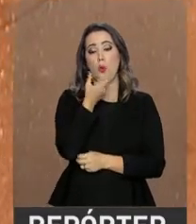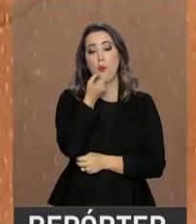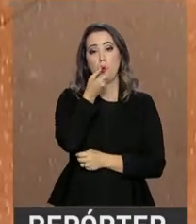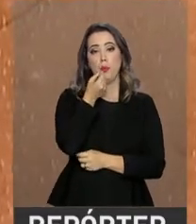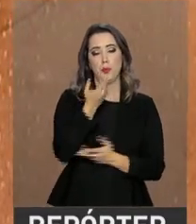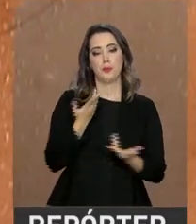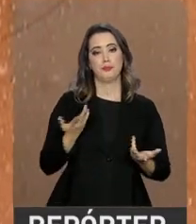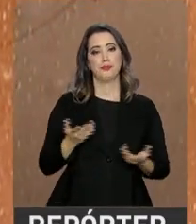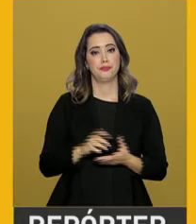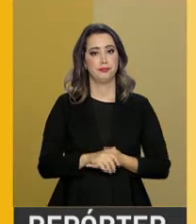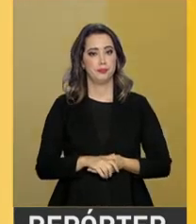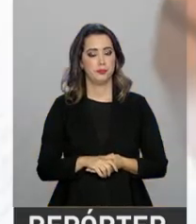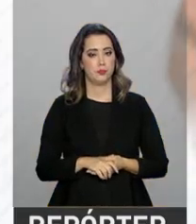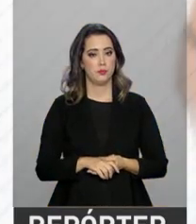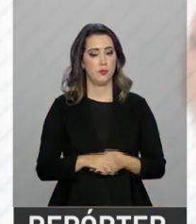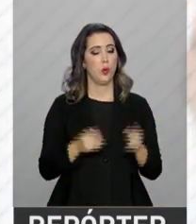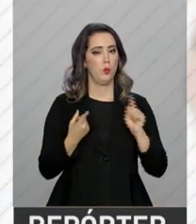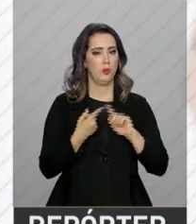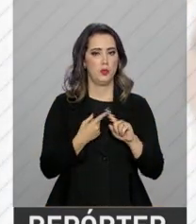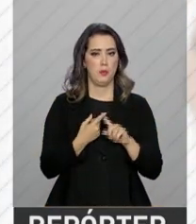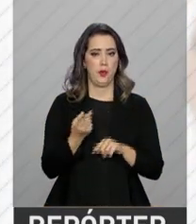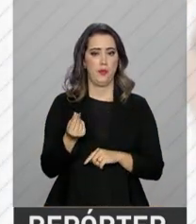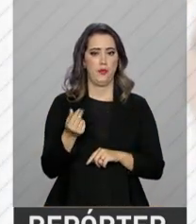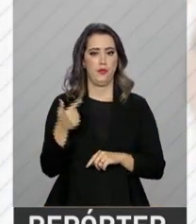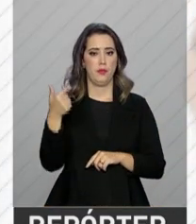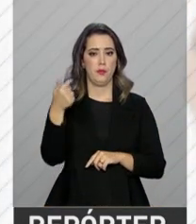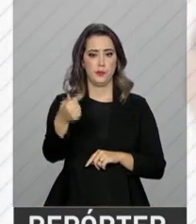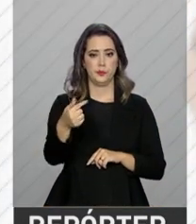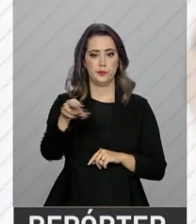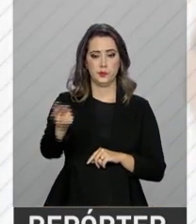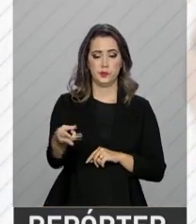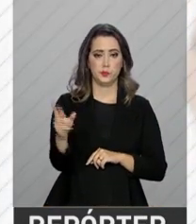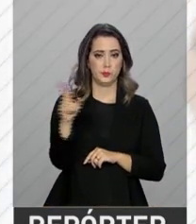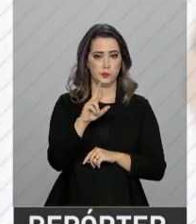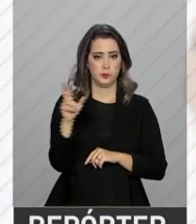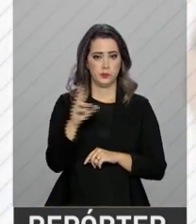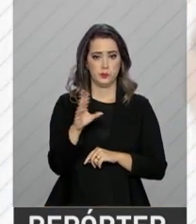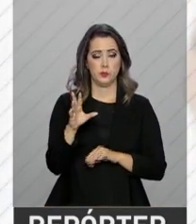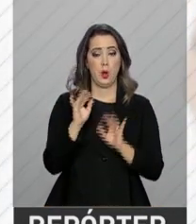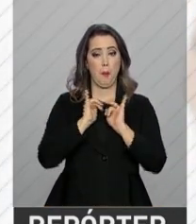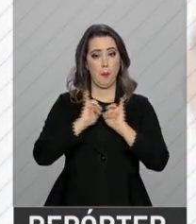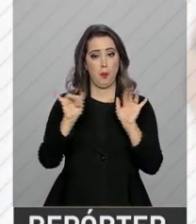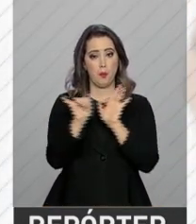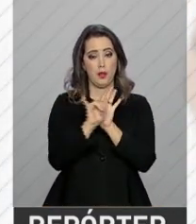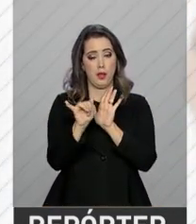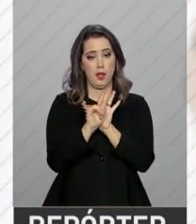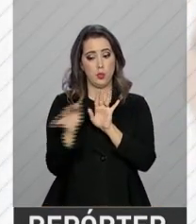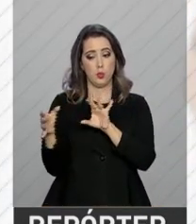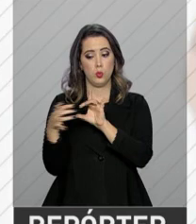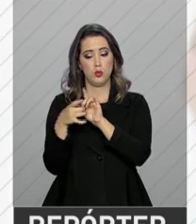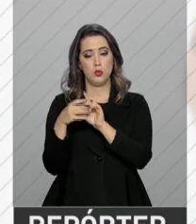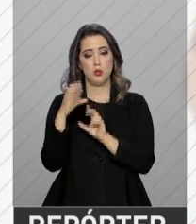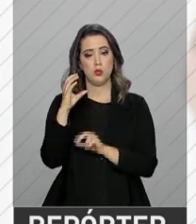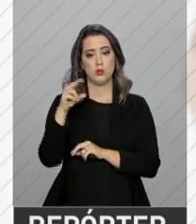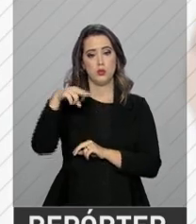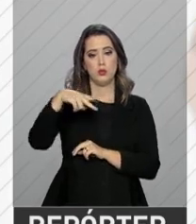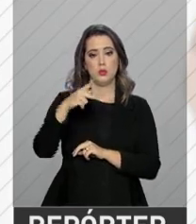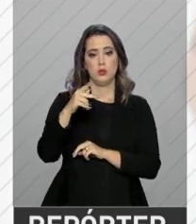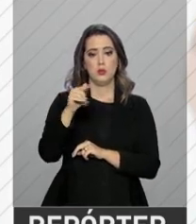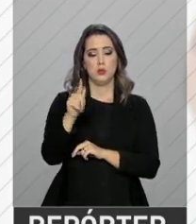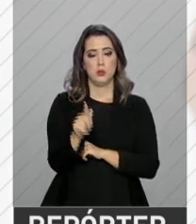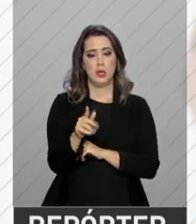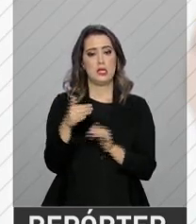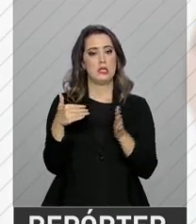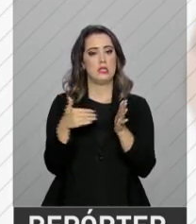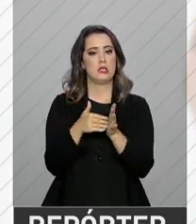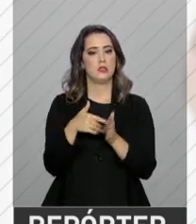antimicrobianos o primeiro no valor de 7 milhões de reais foi publicada em parceria com o cnpq e tem inscrições